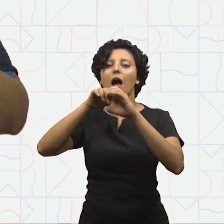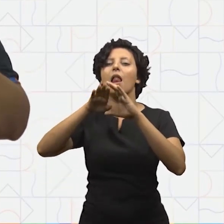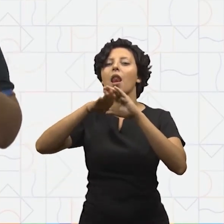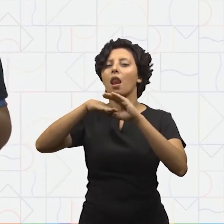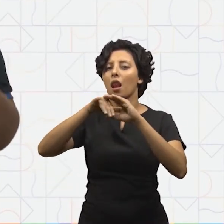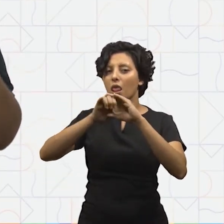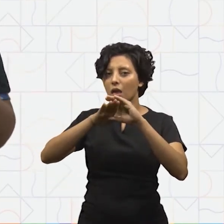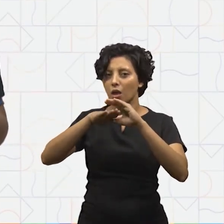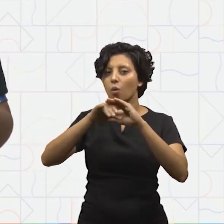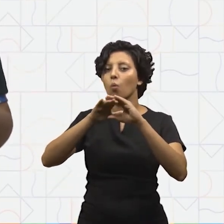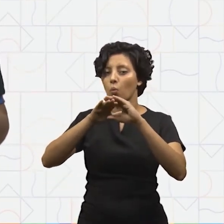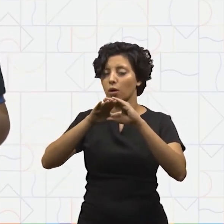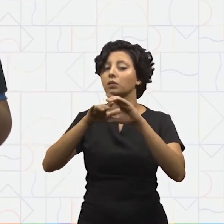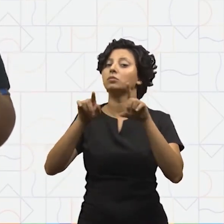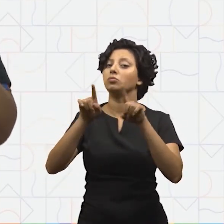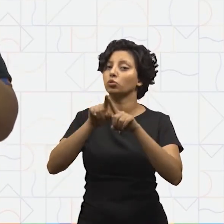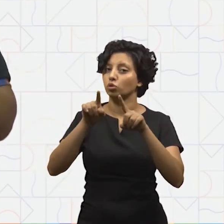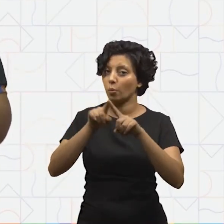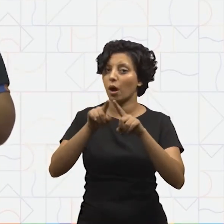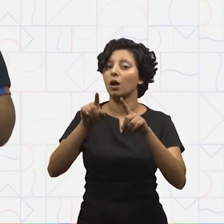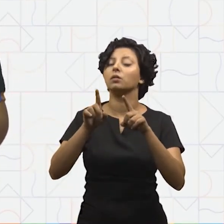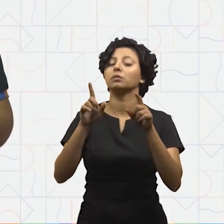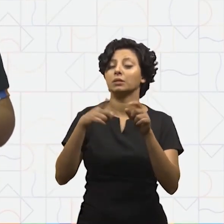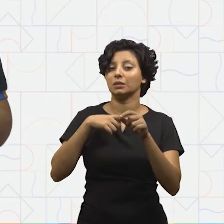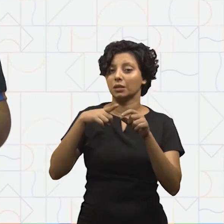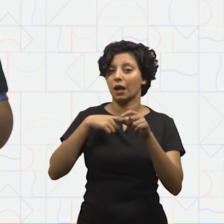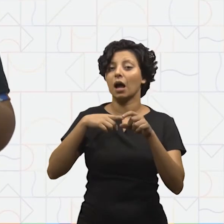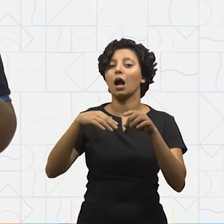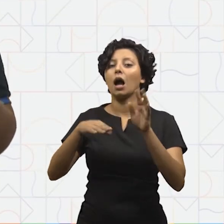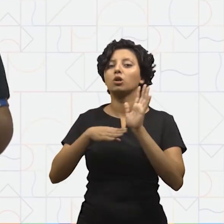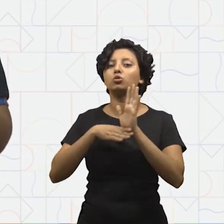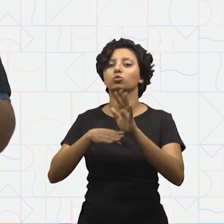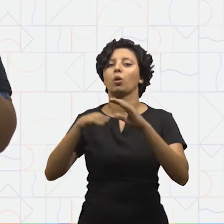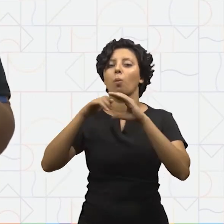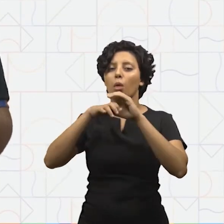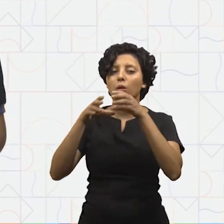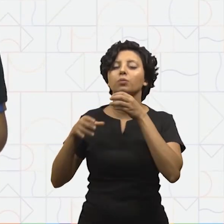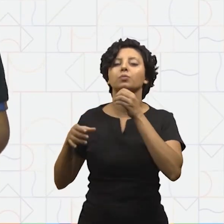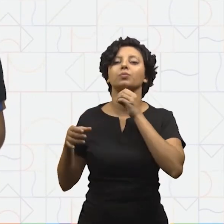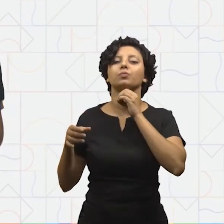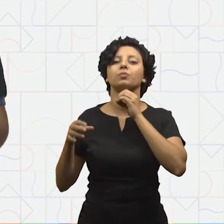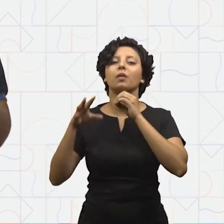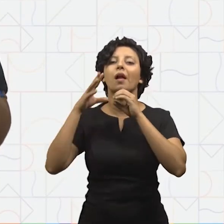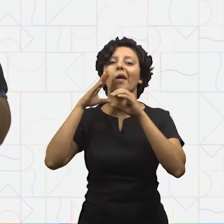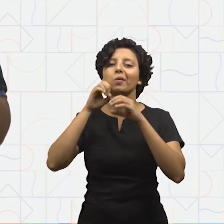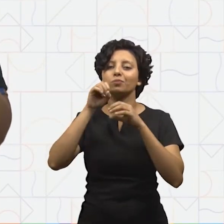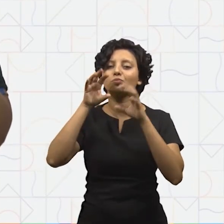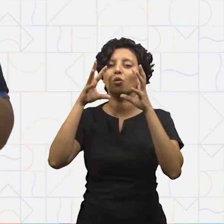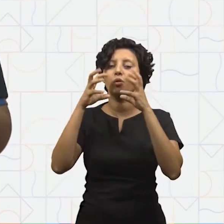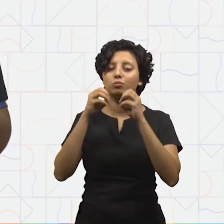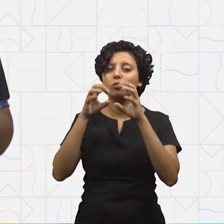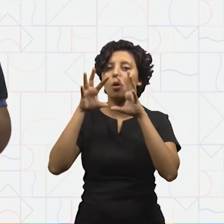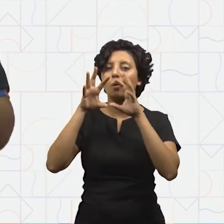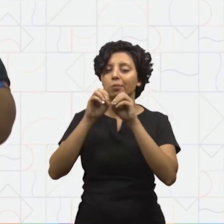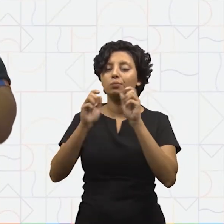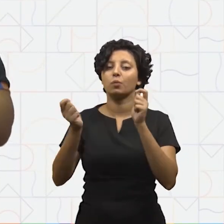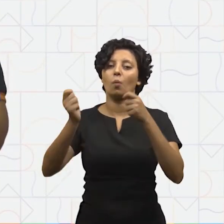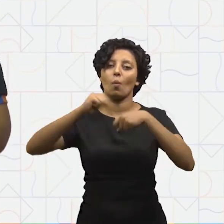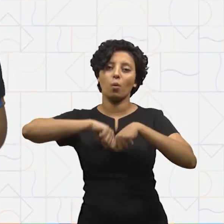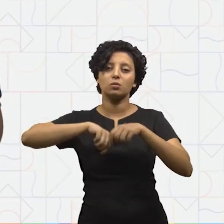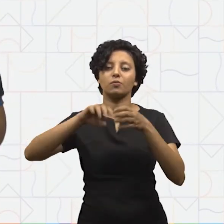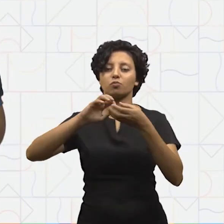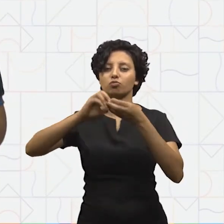por um conjunto de músculos que move o bolo alimentar em direção aos dentes para que seja triturado